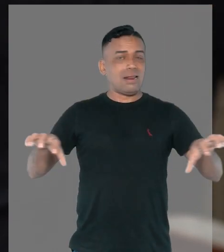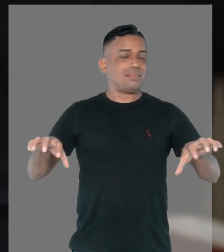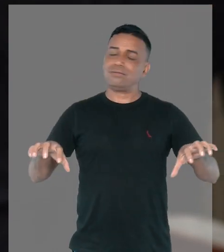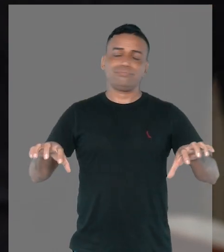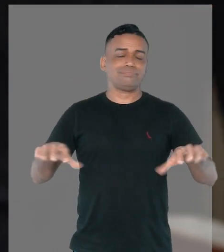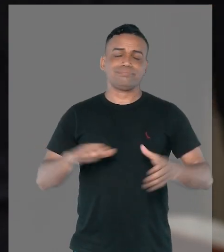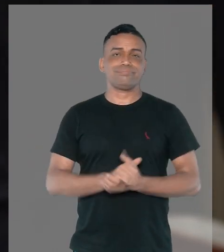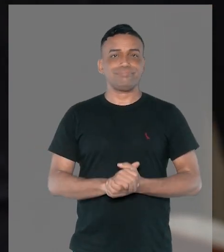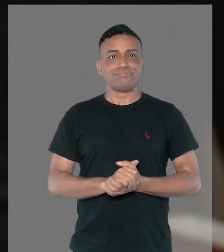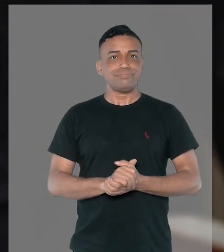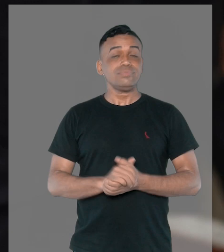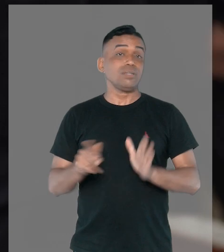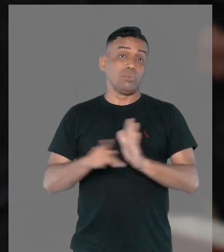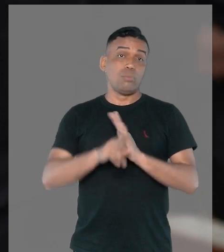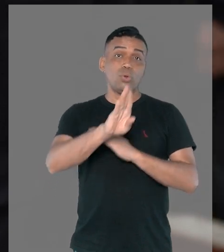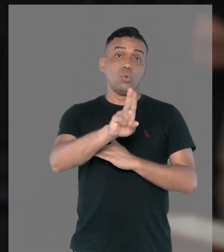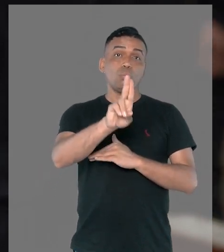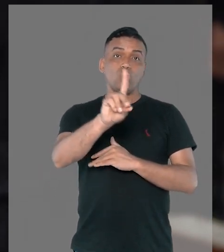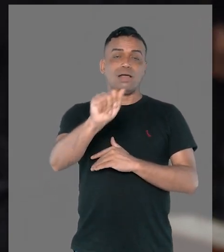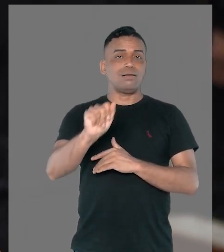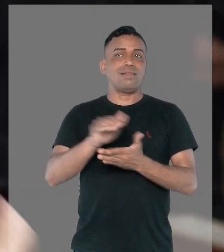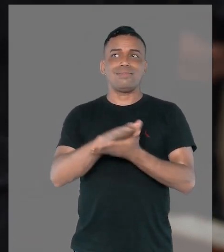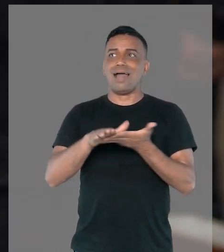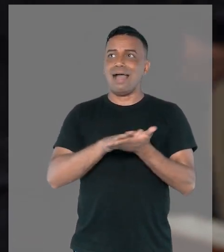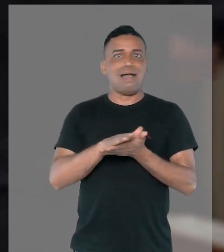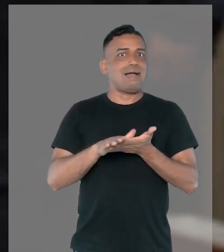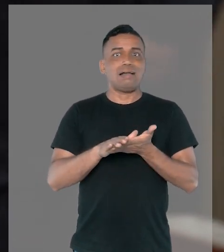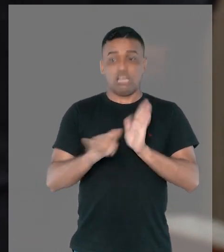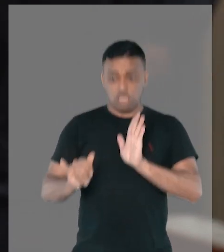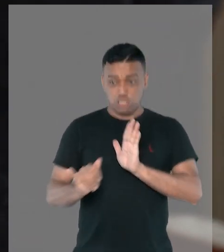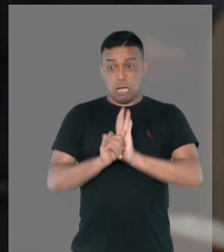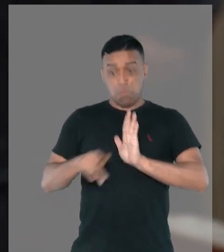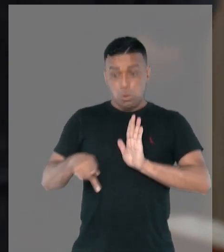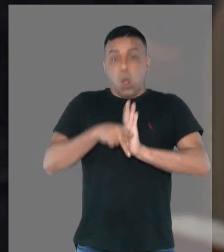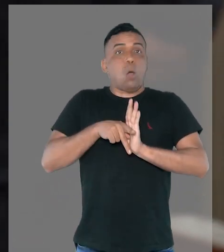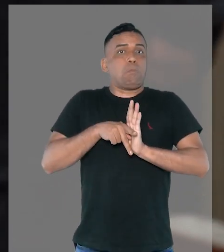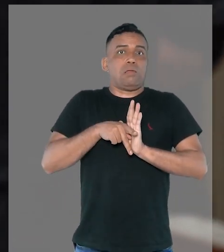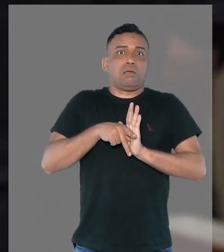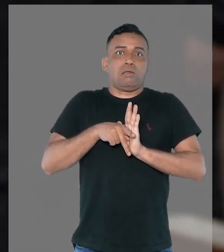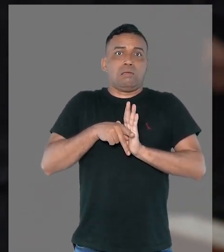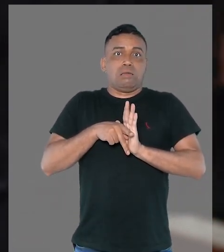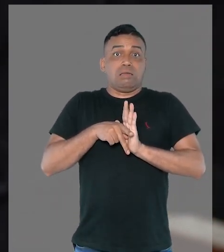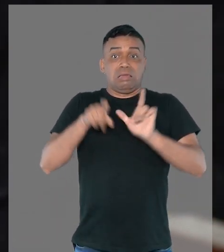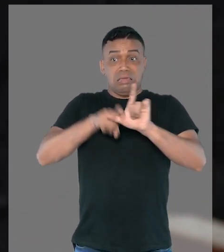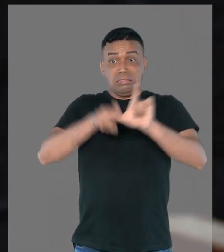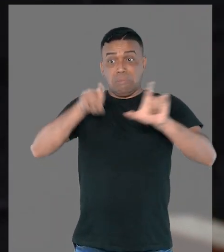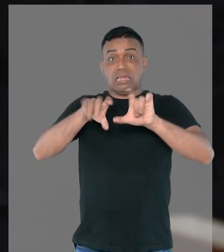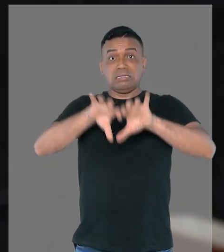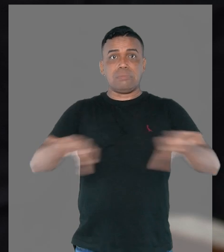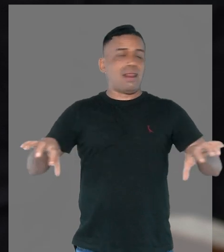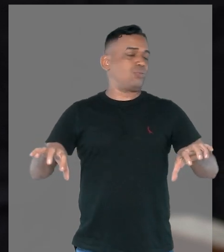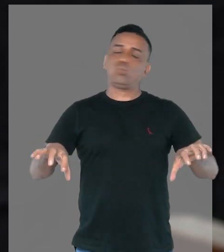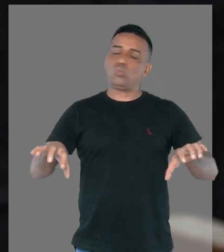Gostaram? É a palavra de Buda. Nada tem uma autoidentidade substancial, independente